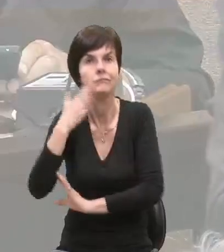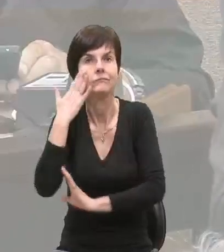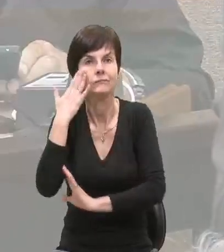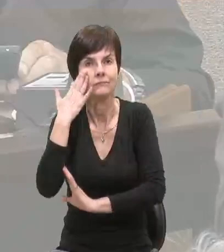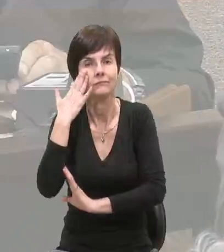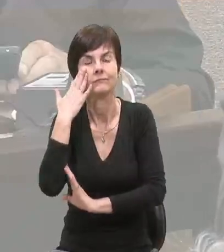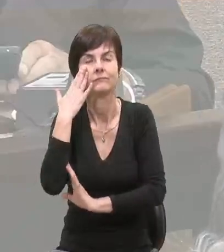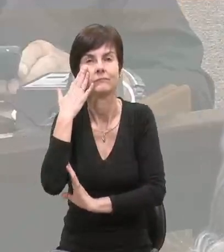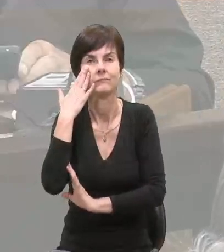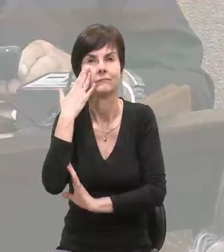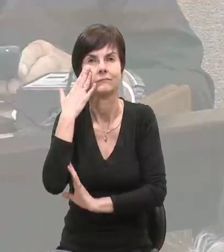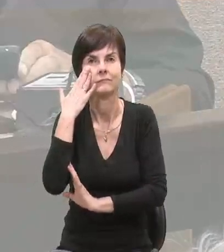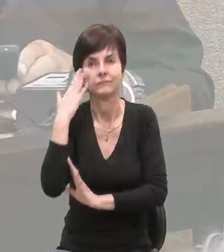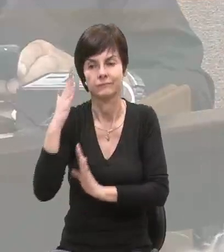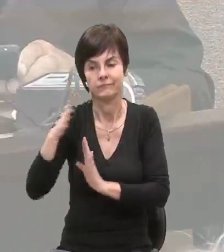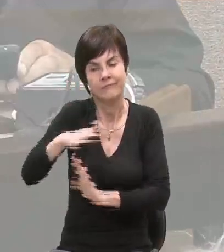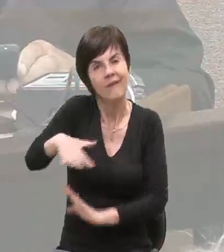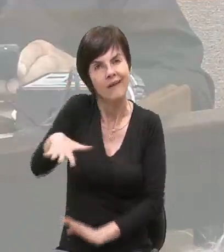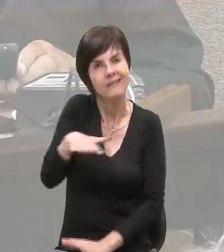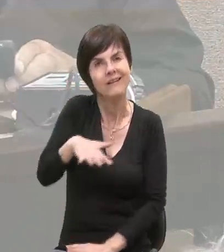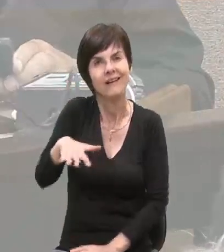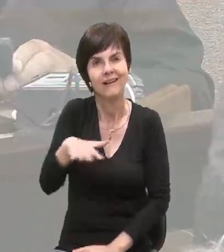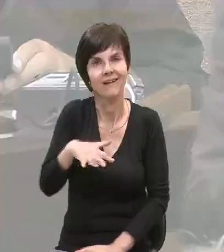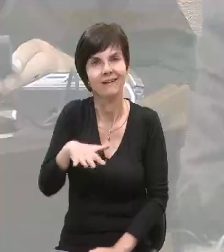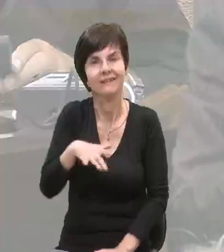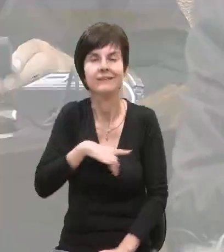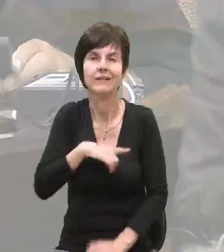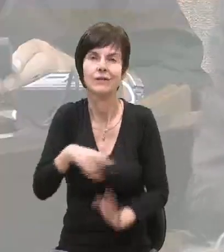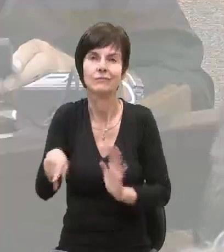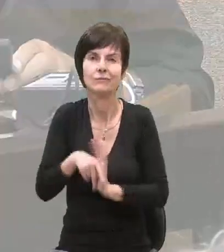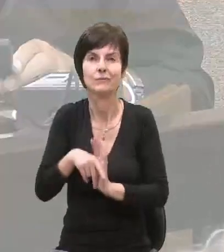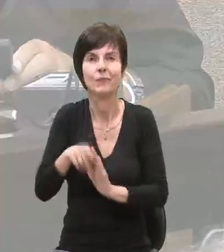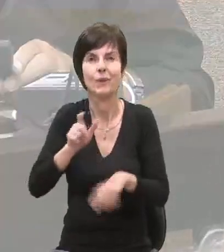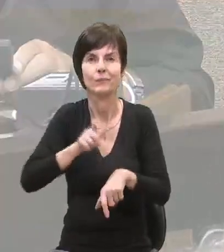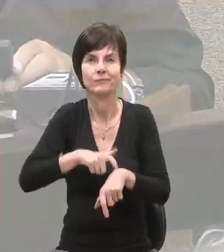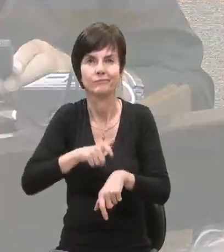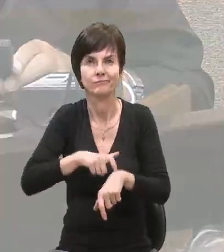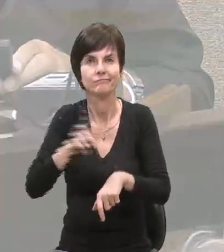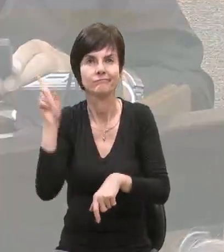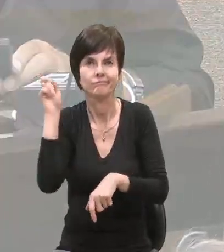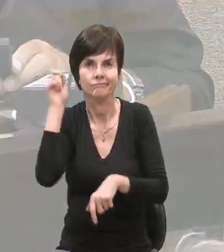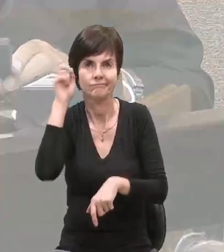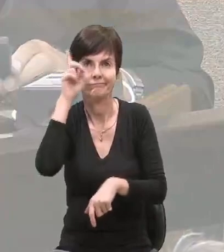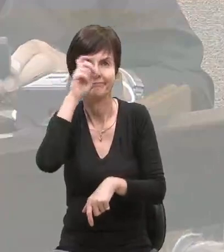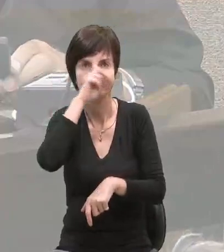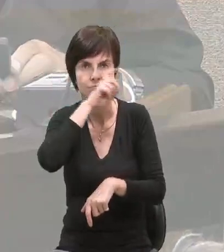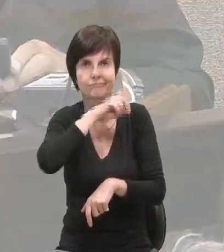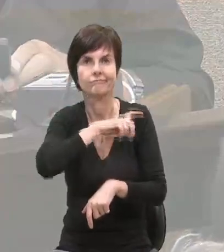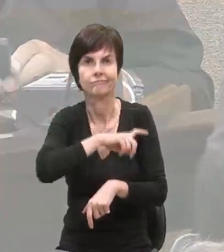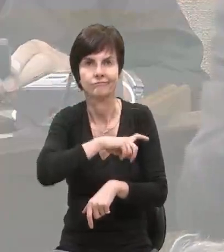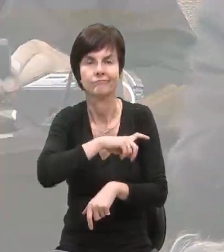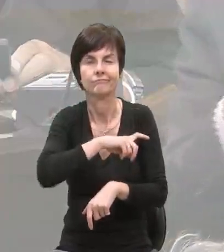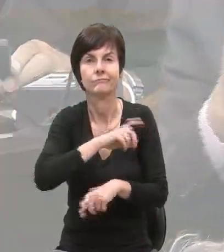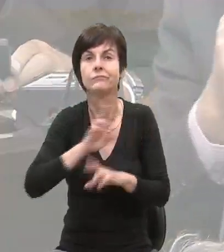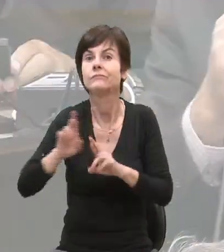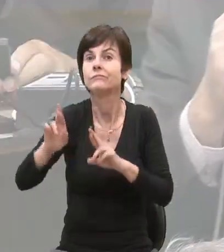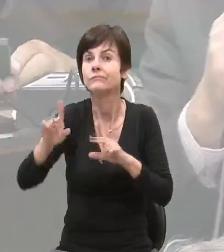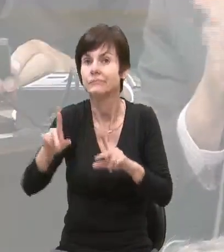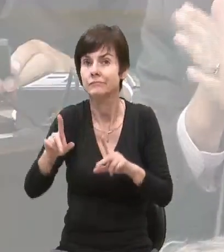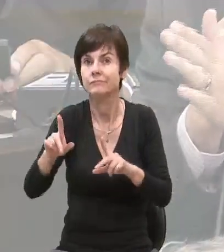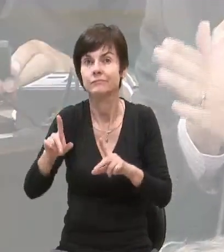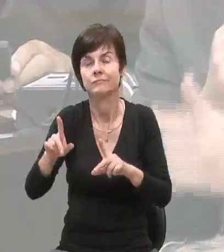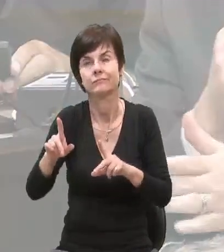entra nessa esfera, nós sabemos o quanto é difícil a gente poder fazer. Diferente